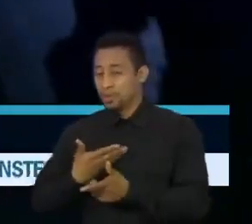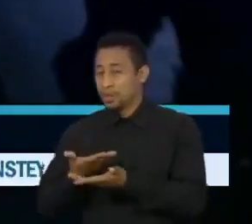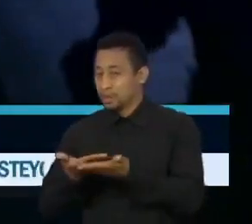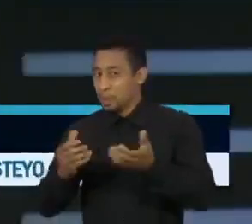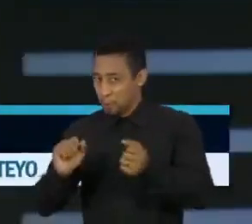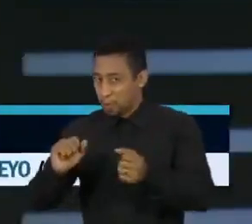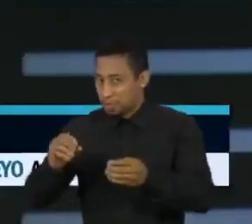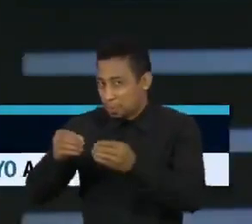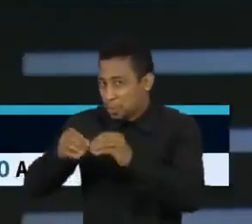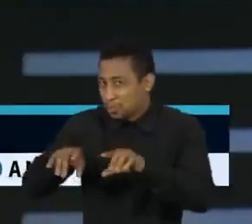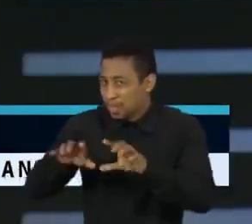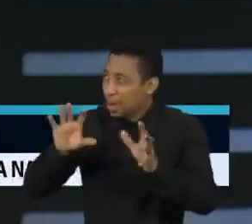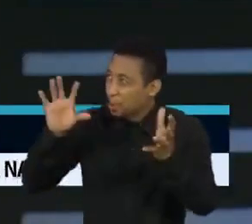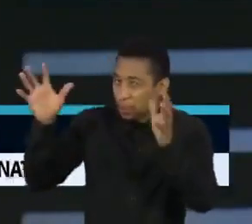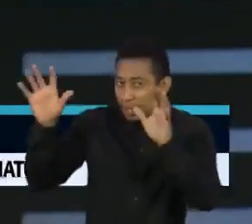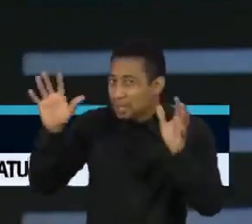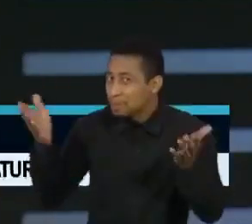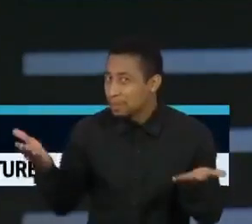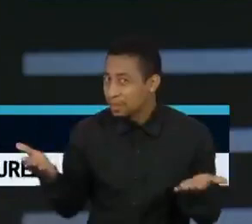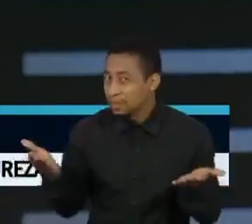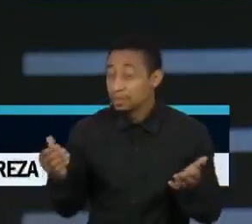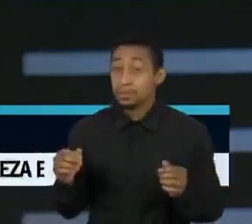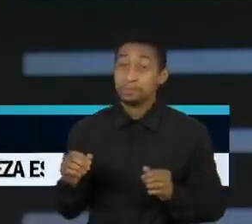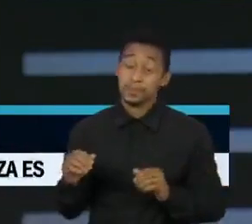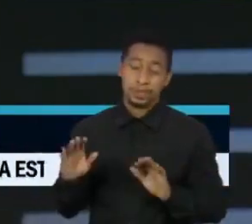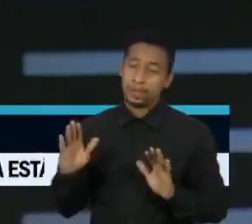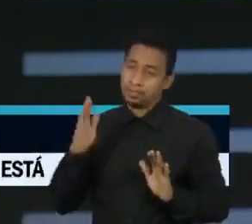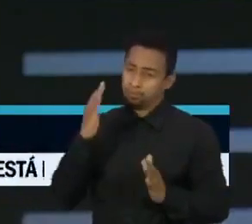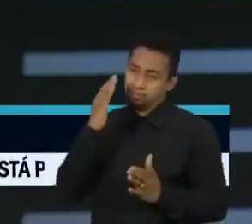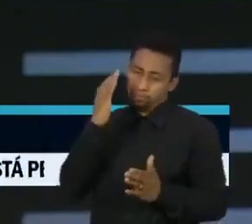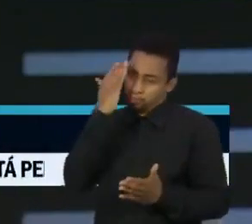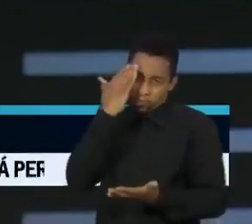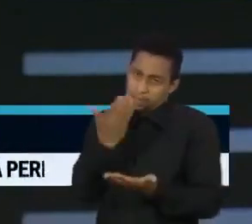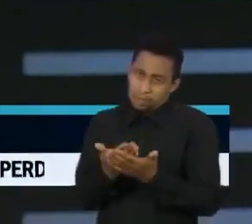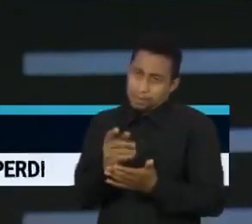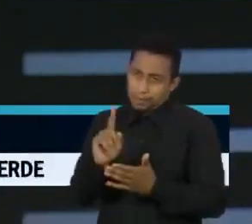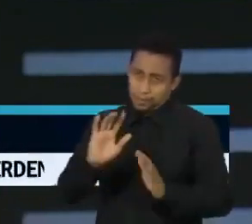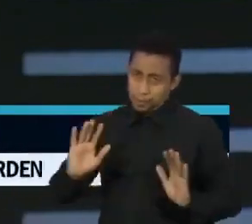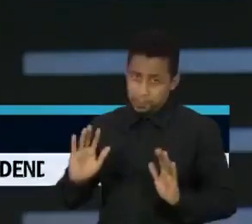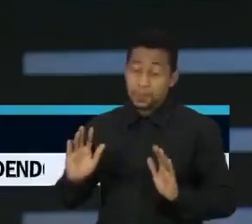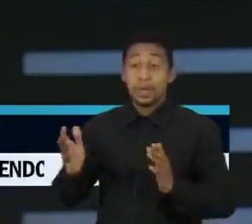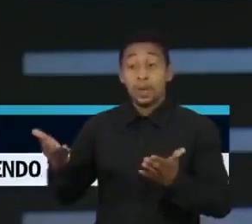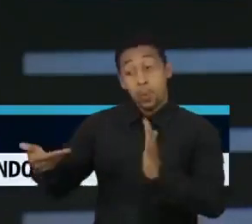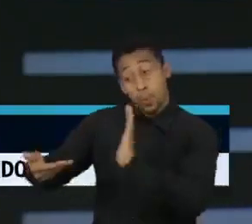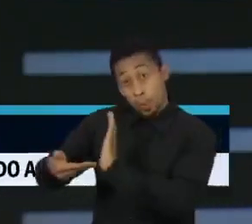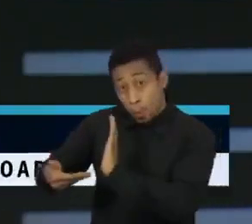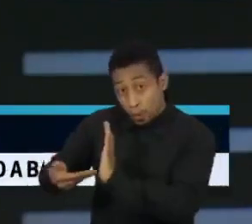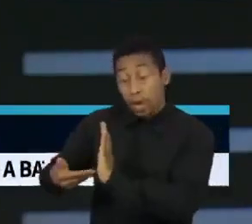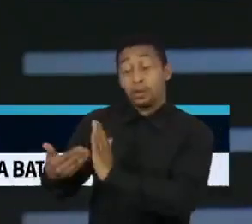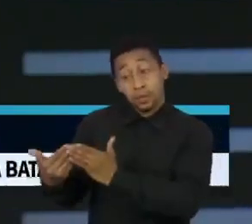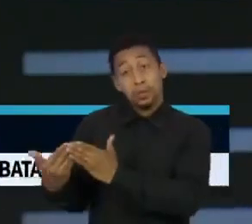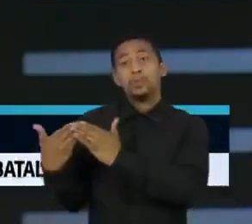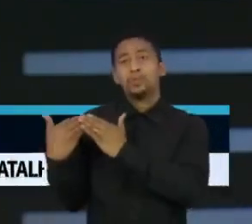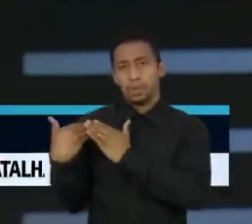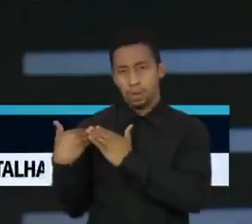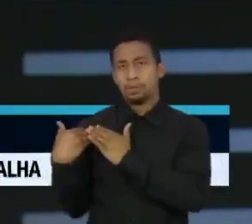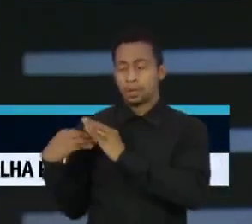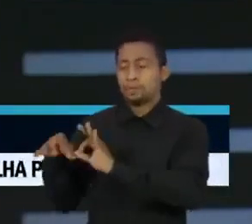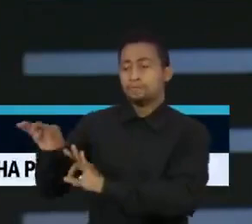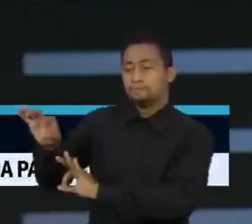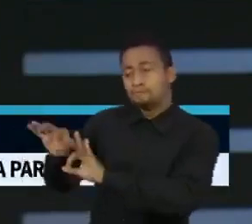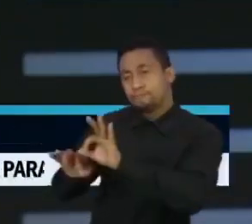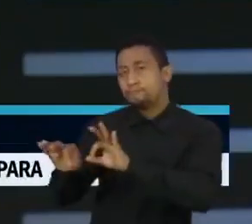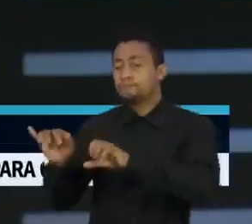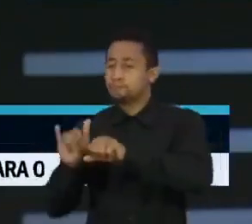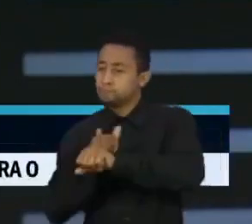climática não eu não acredito eu acho que o congresso vai ter uma função importante nesse momento e calibrar melhor isso eu